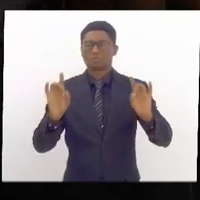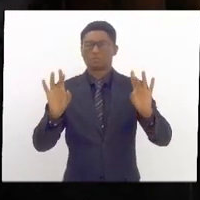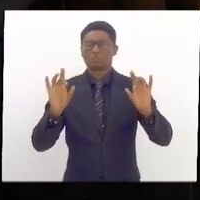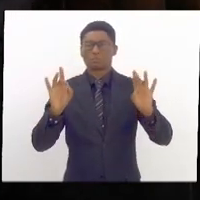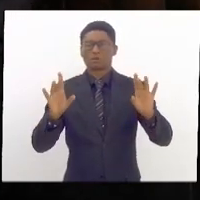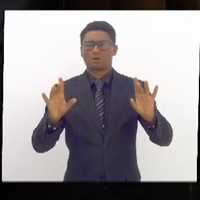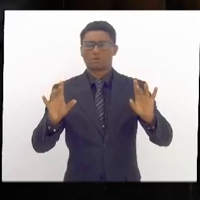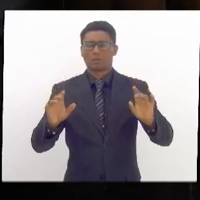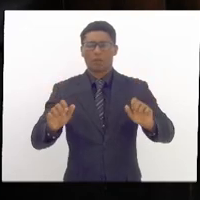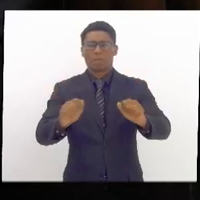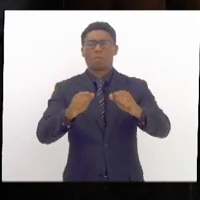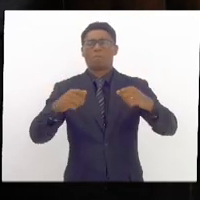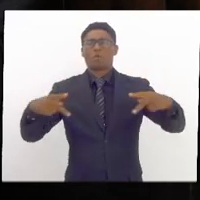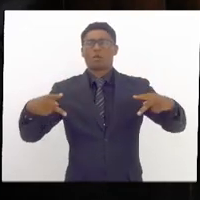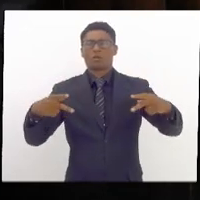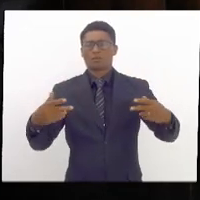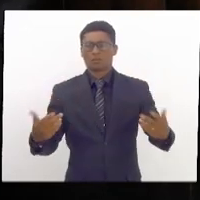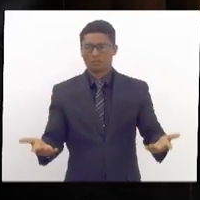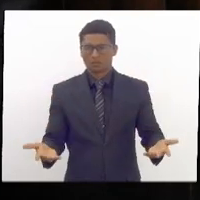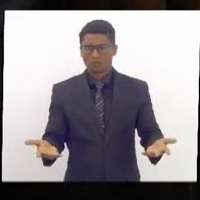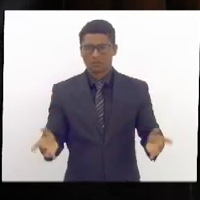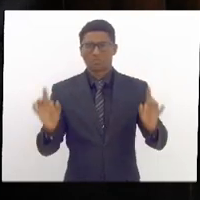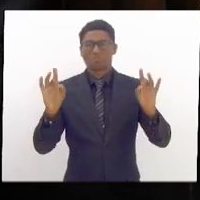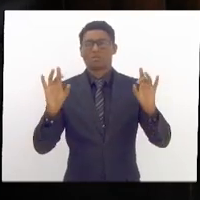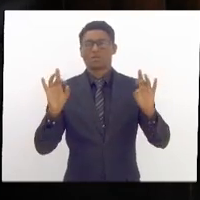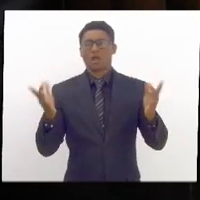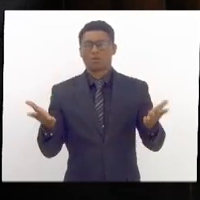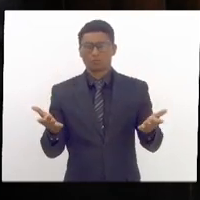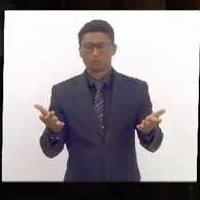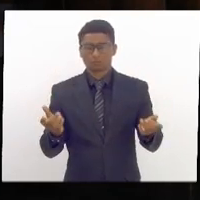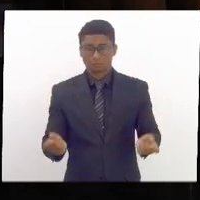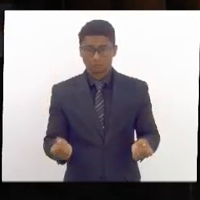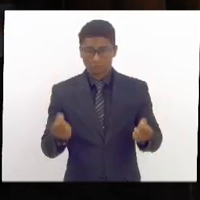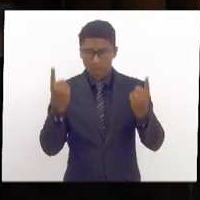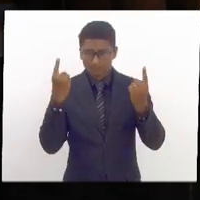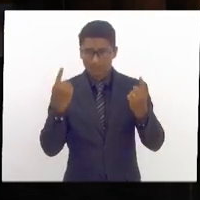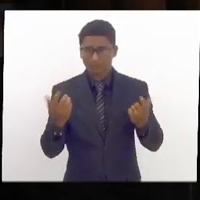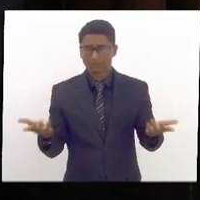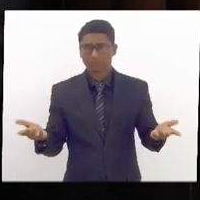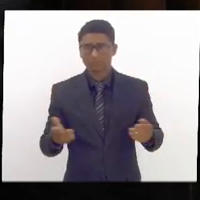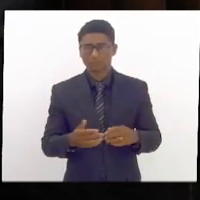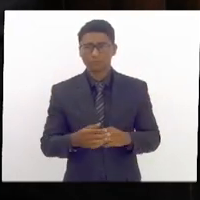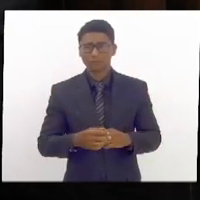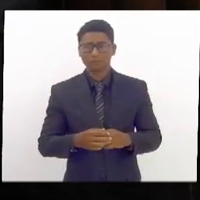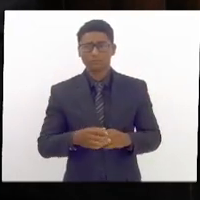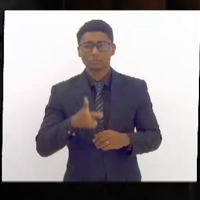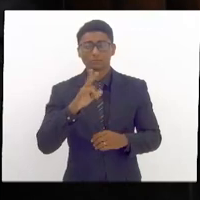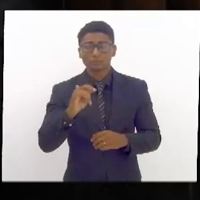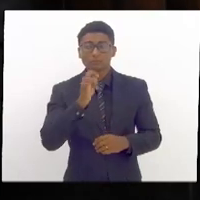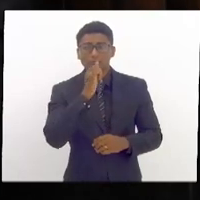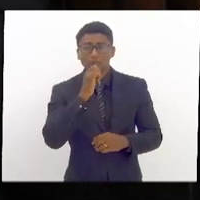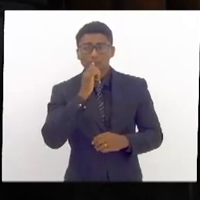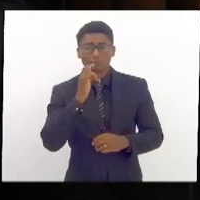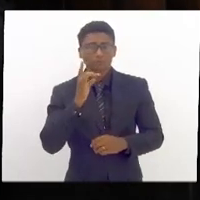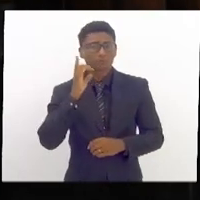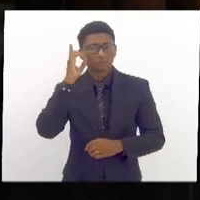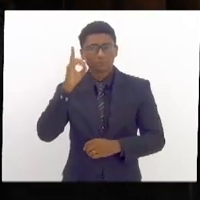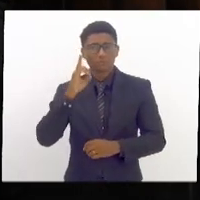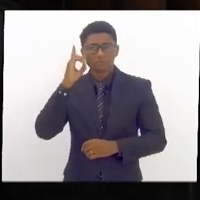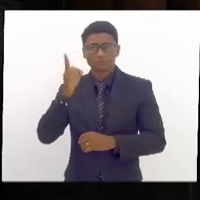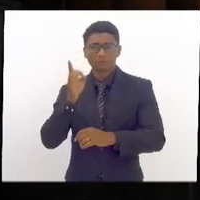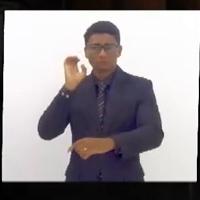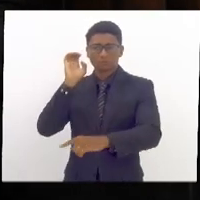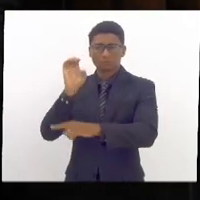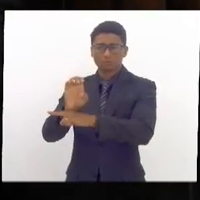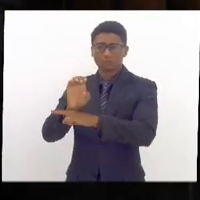aposentar. Algumas estranhas, inclusive, a Marta Rocha mencionou aqui, se a aposentadoria de deputado estadual, como é que vai contar tempo